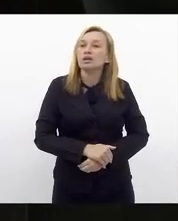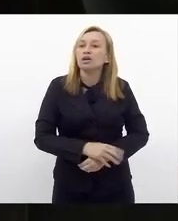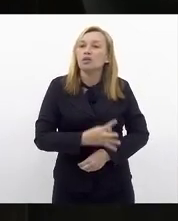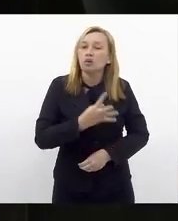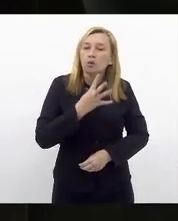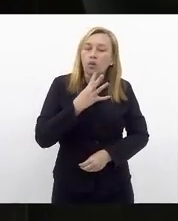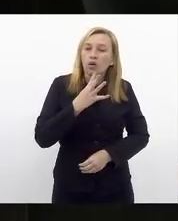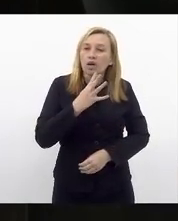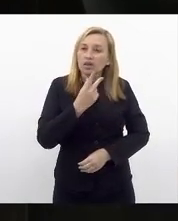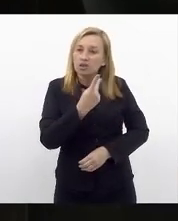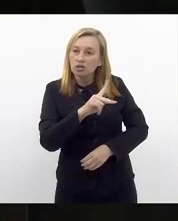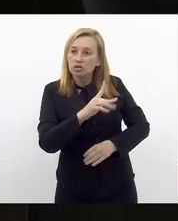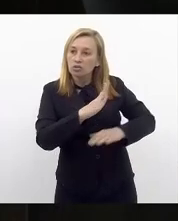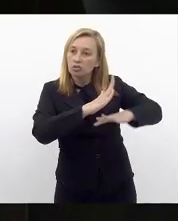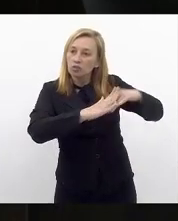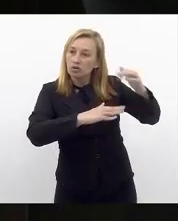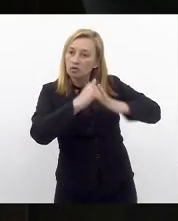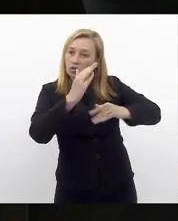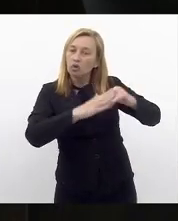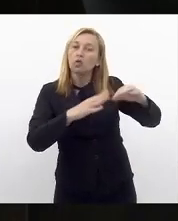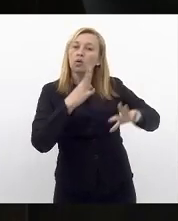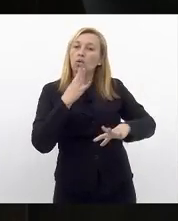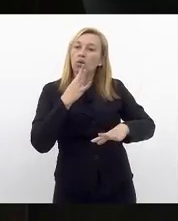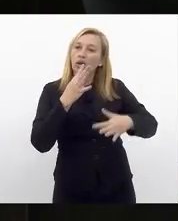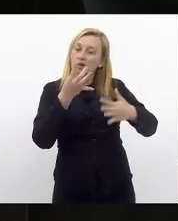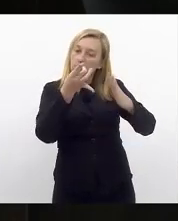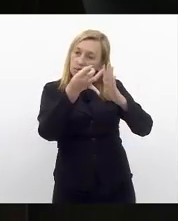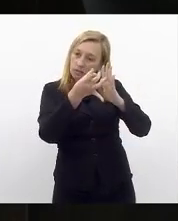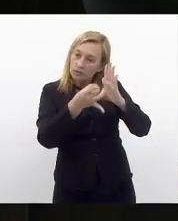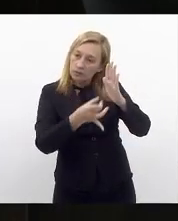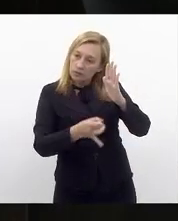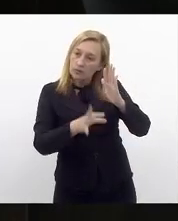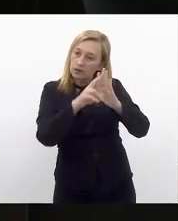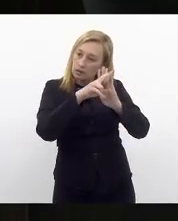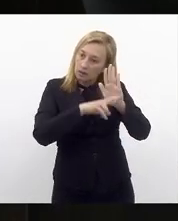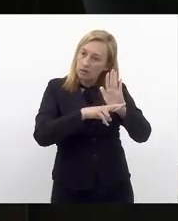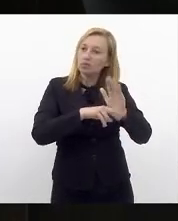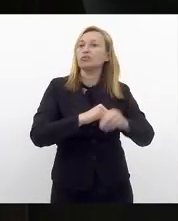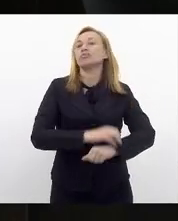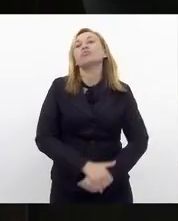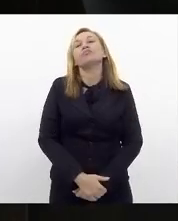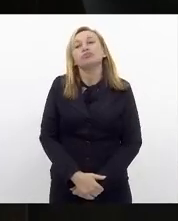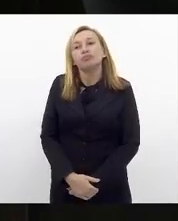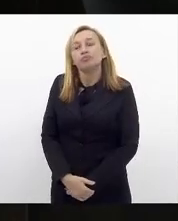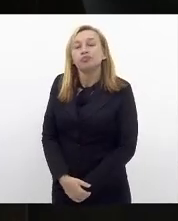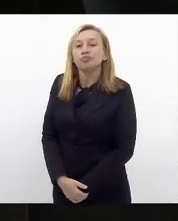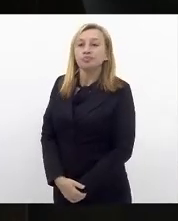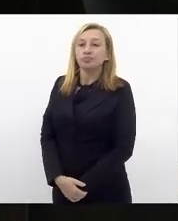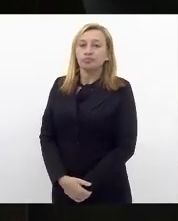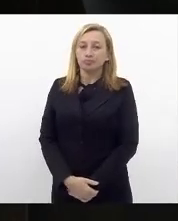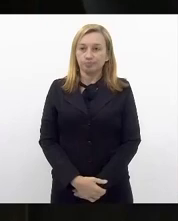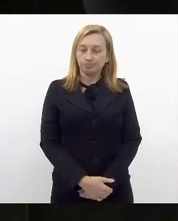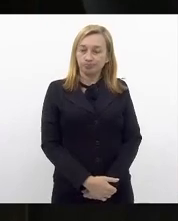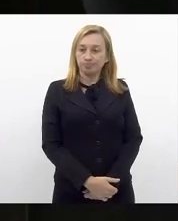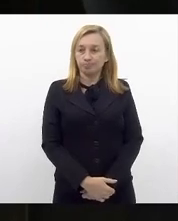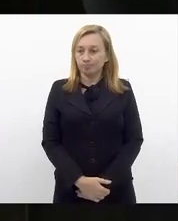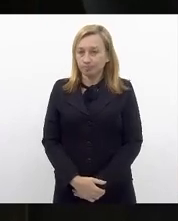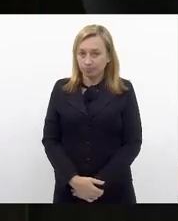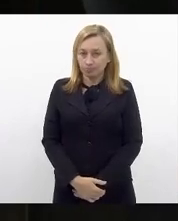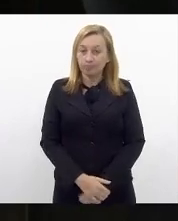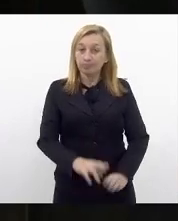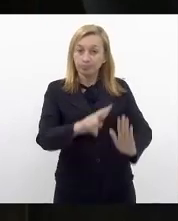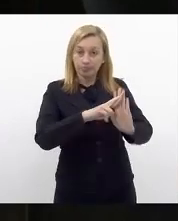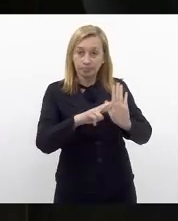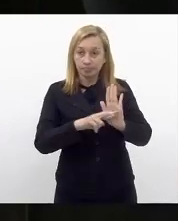é que conhece essa especificidade no no detalhe o e aplicar